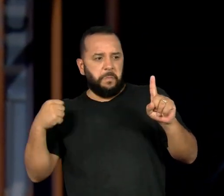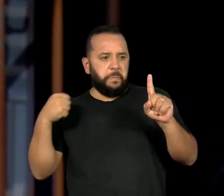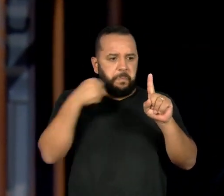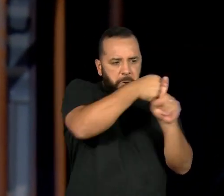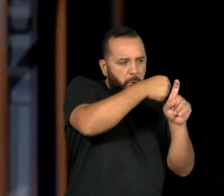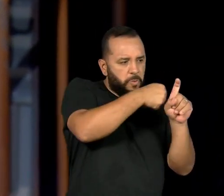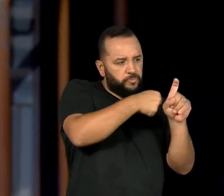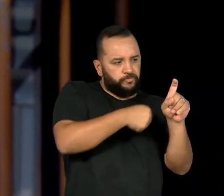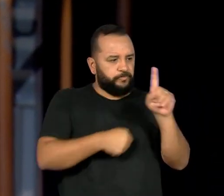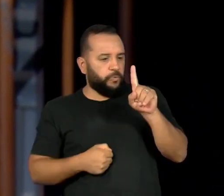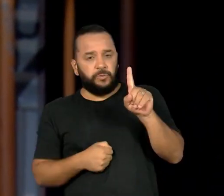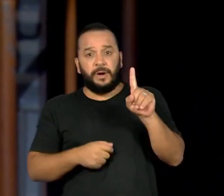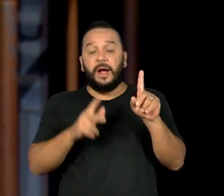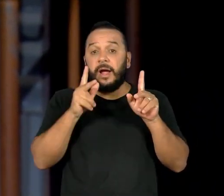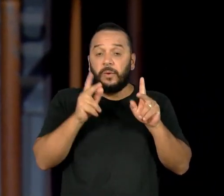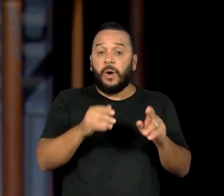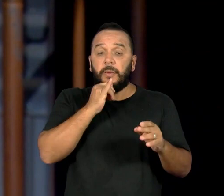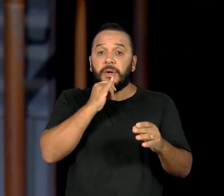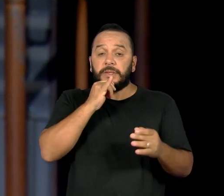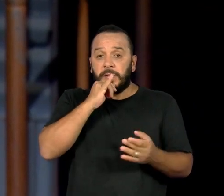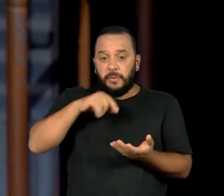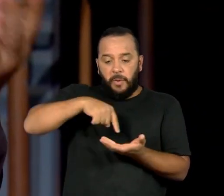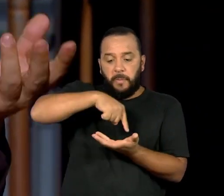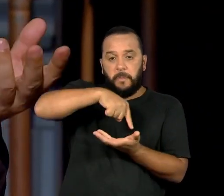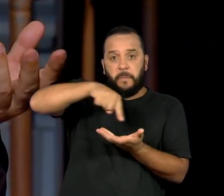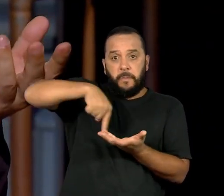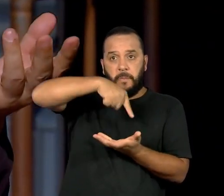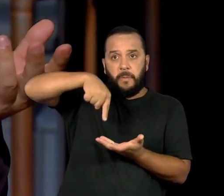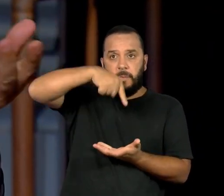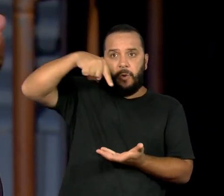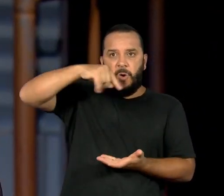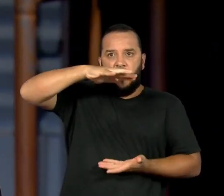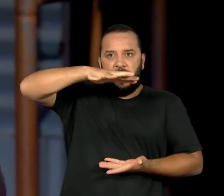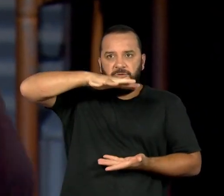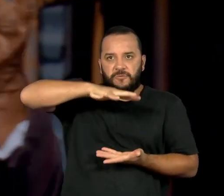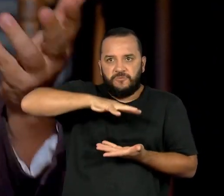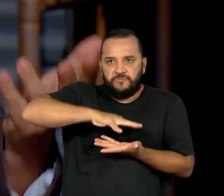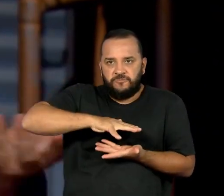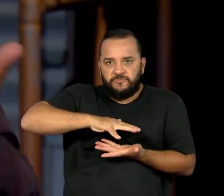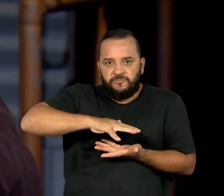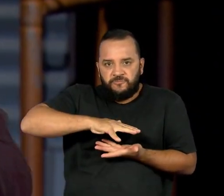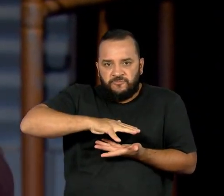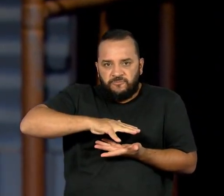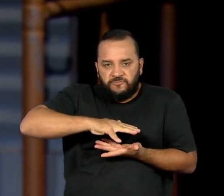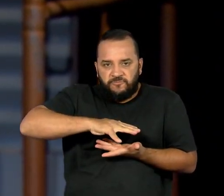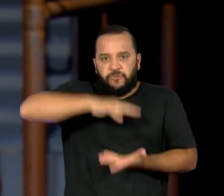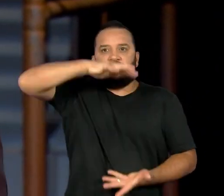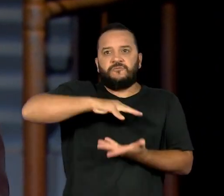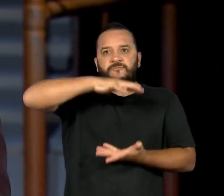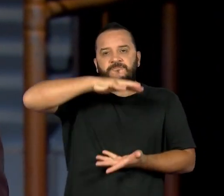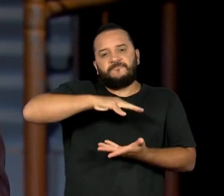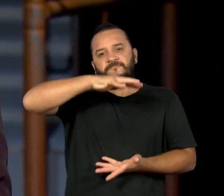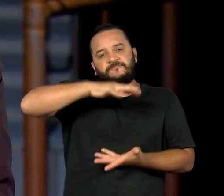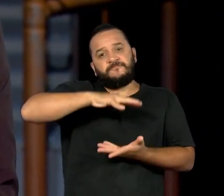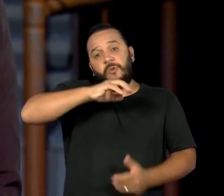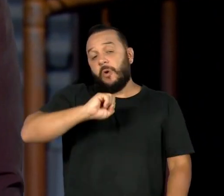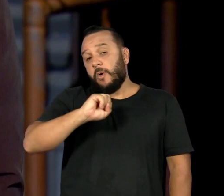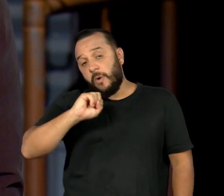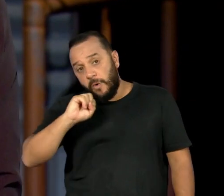como o aço especial de algumas molas que, depois de pressionadas, voltam ao limite, ao estado original onde elas estavam.